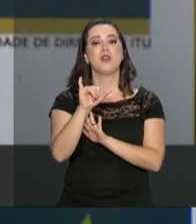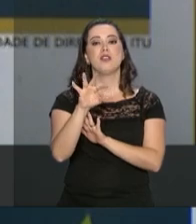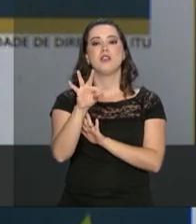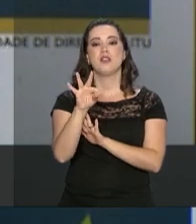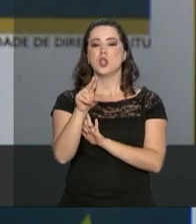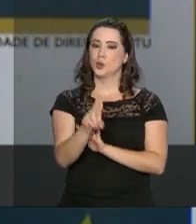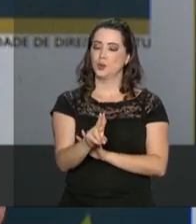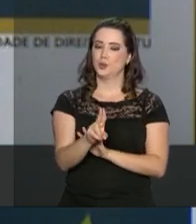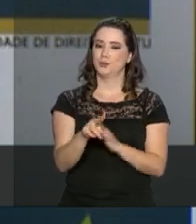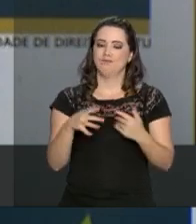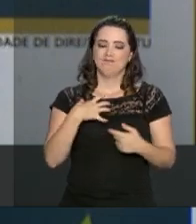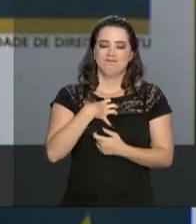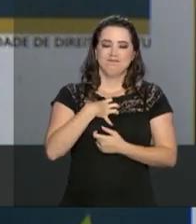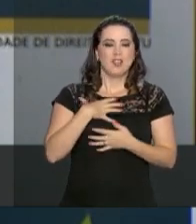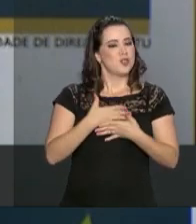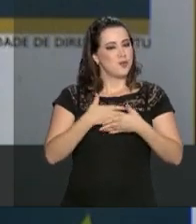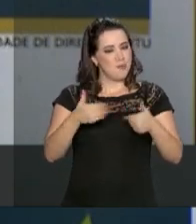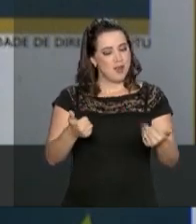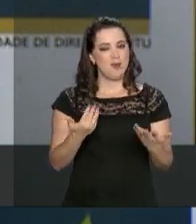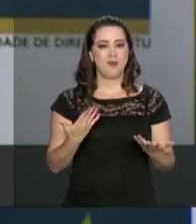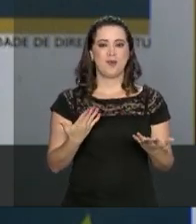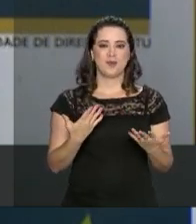me engrandece. E, na verdade,